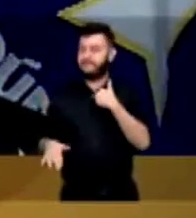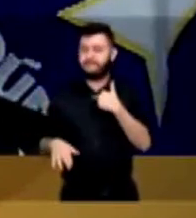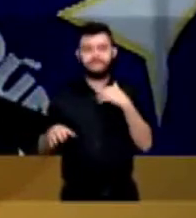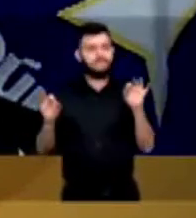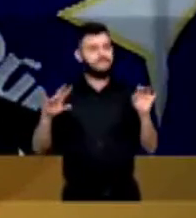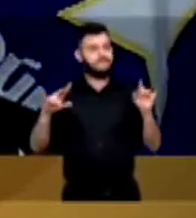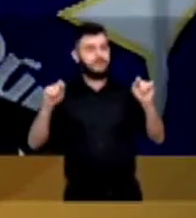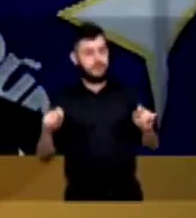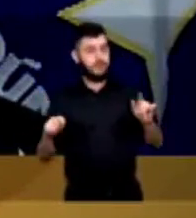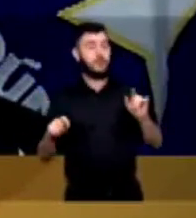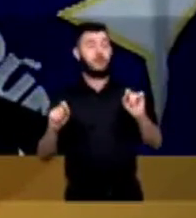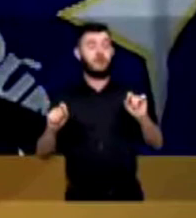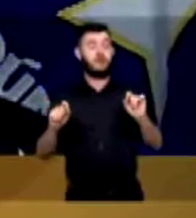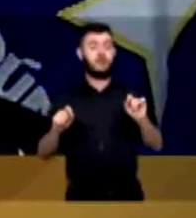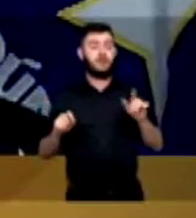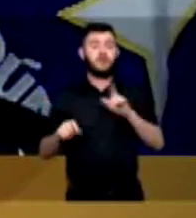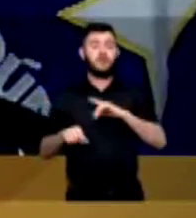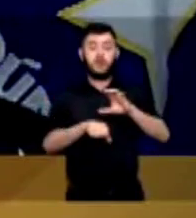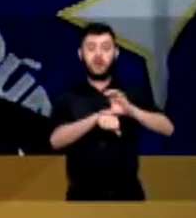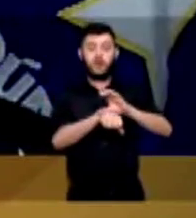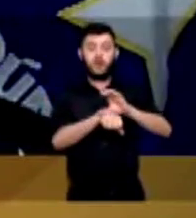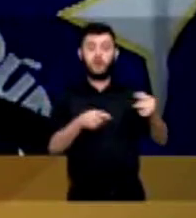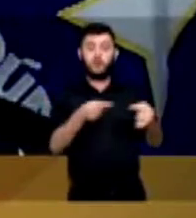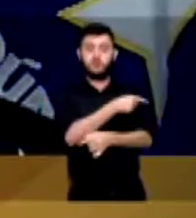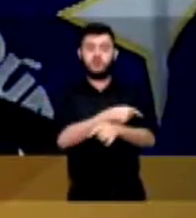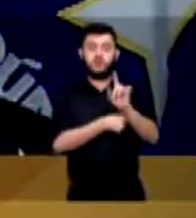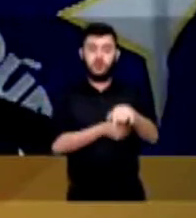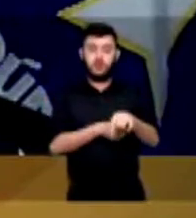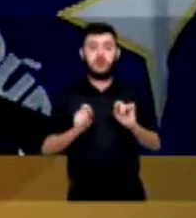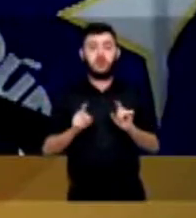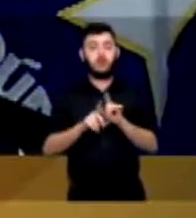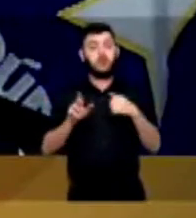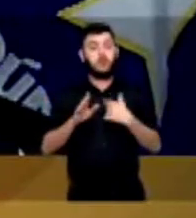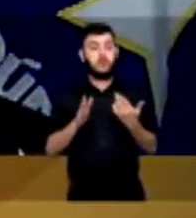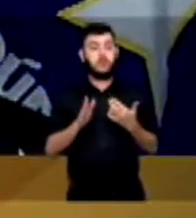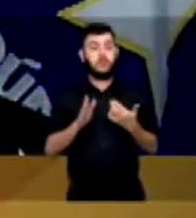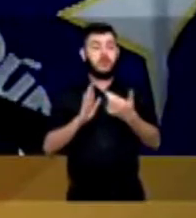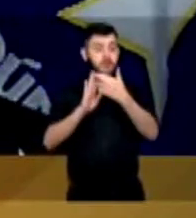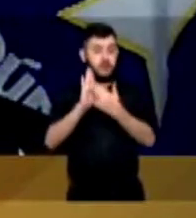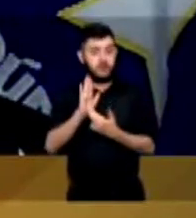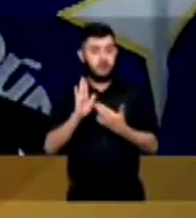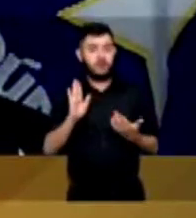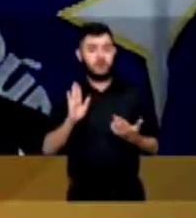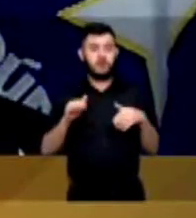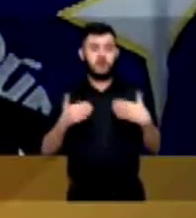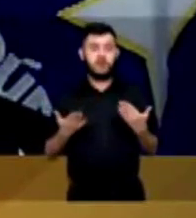a inconstitucionalidade do preceito normativo. Fecho